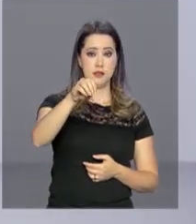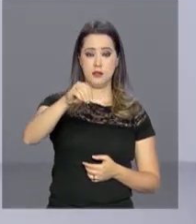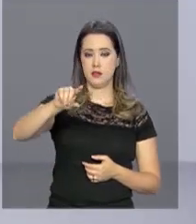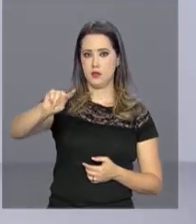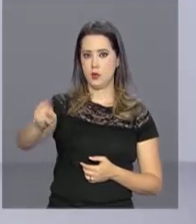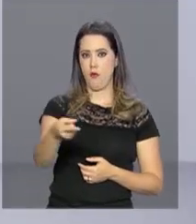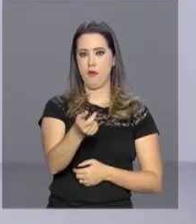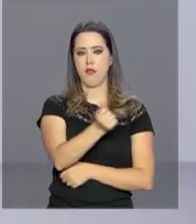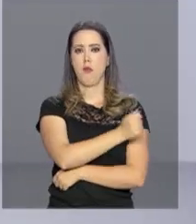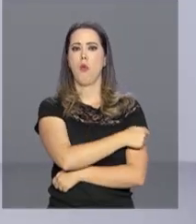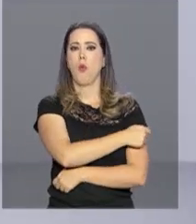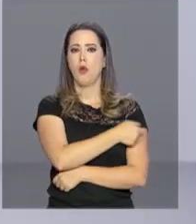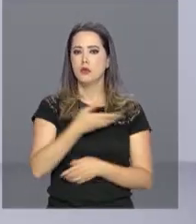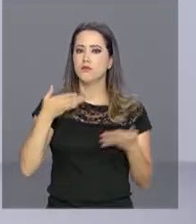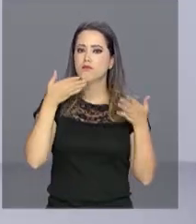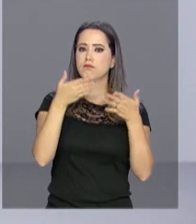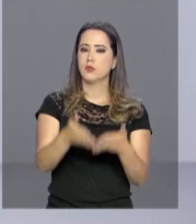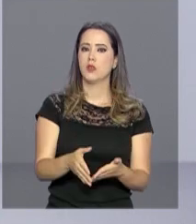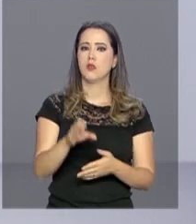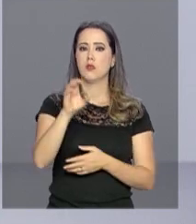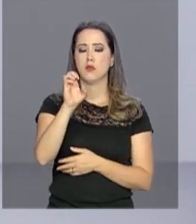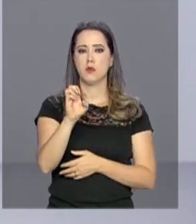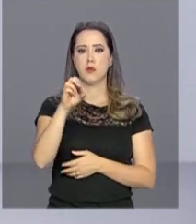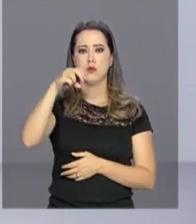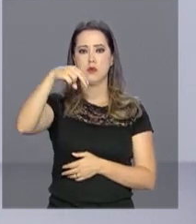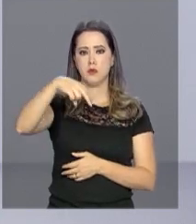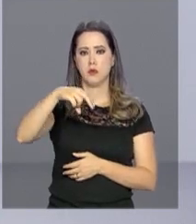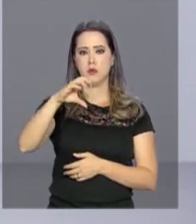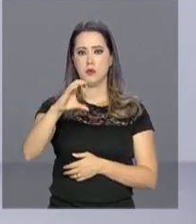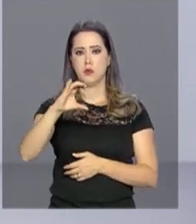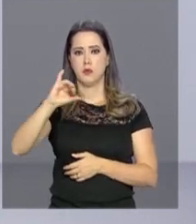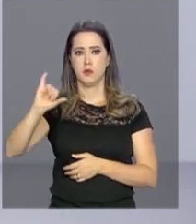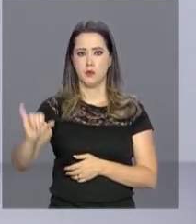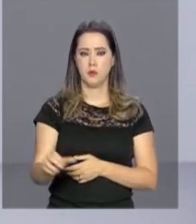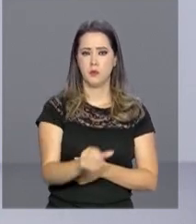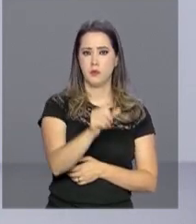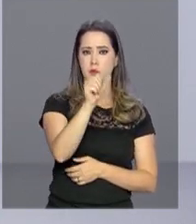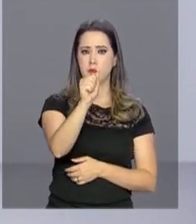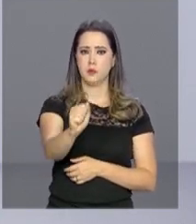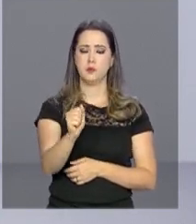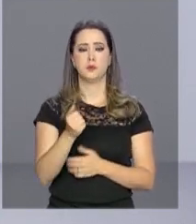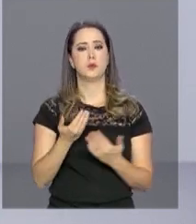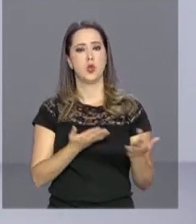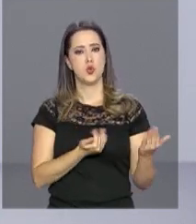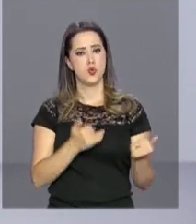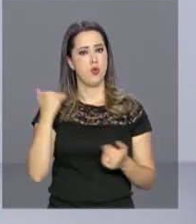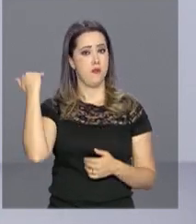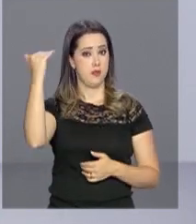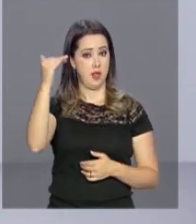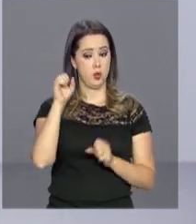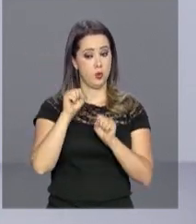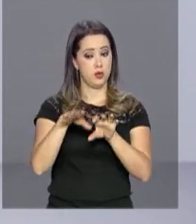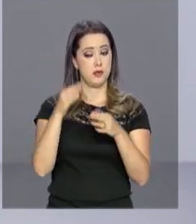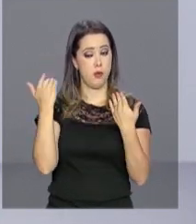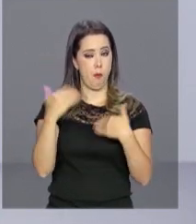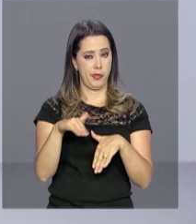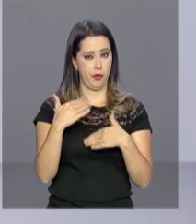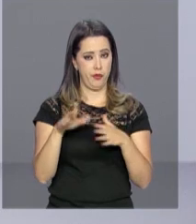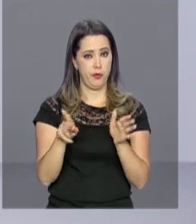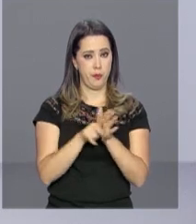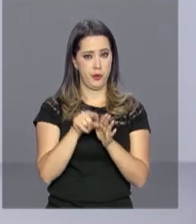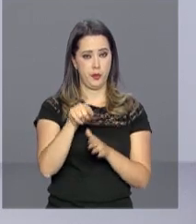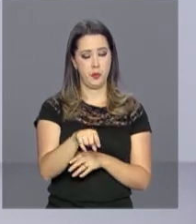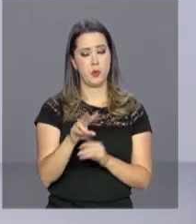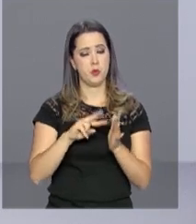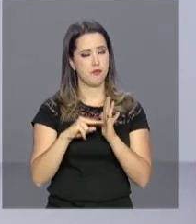mil estudantes participaram da prova do Enseja, o Exame Nacional para Certificação de Competência de Jovens e Adultos. O número corresponde